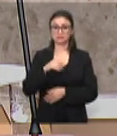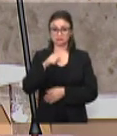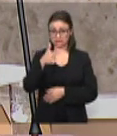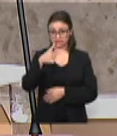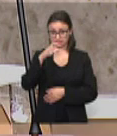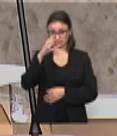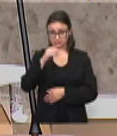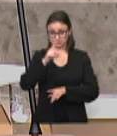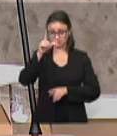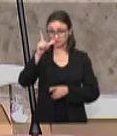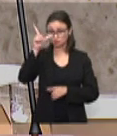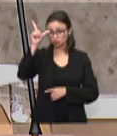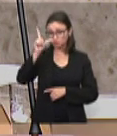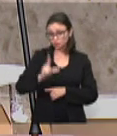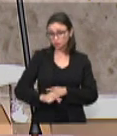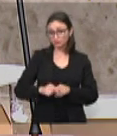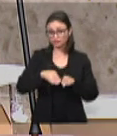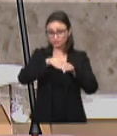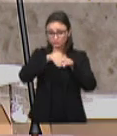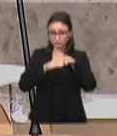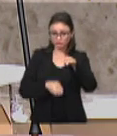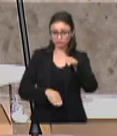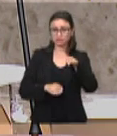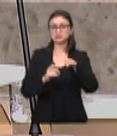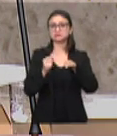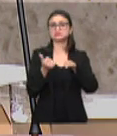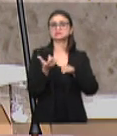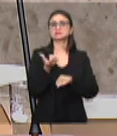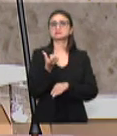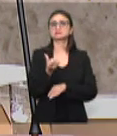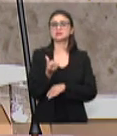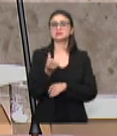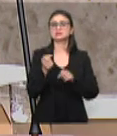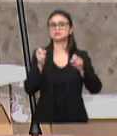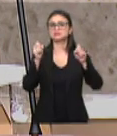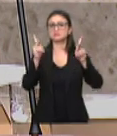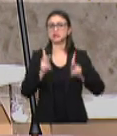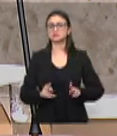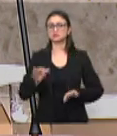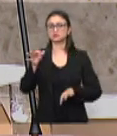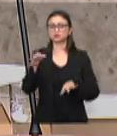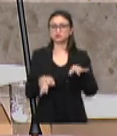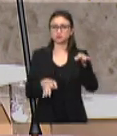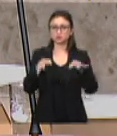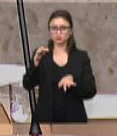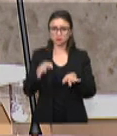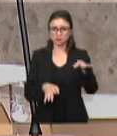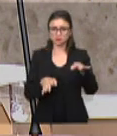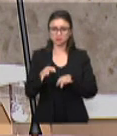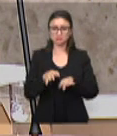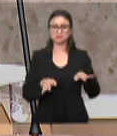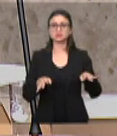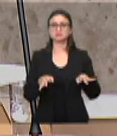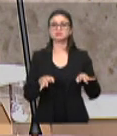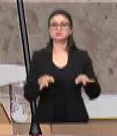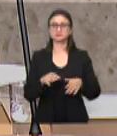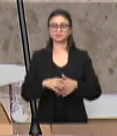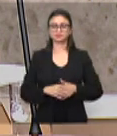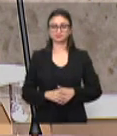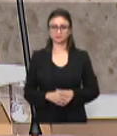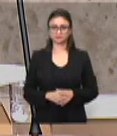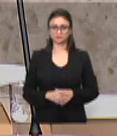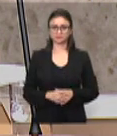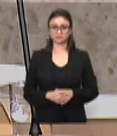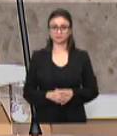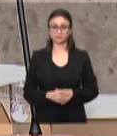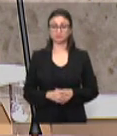das desigualdades, e 16, paz, justiça e instituições eficazes.